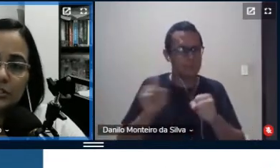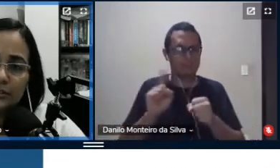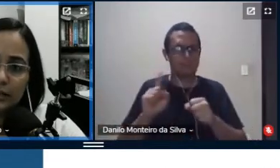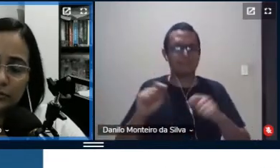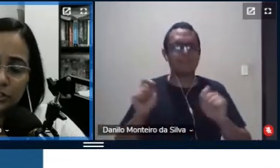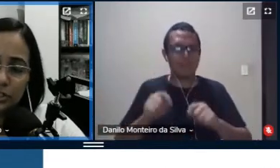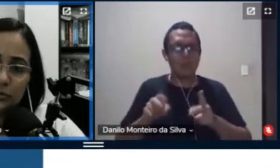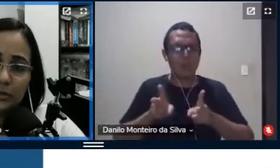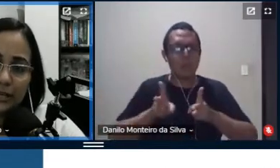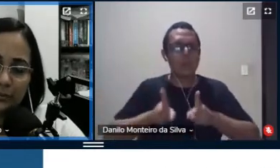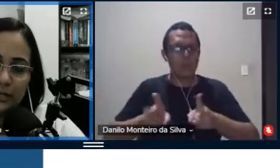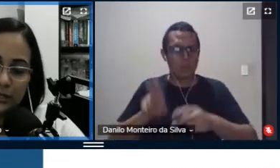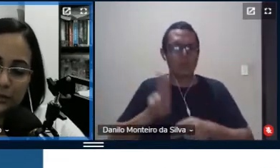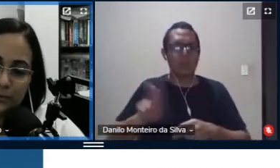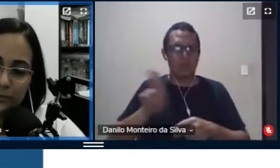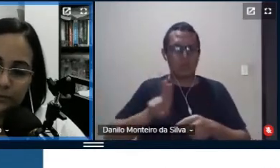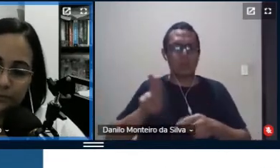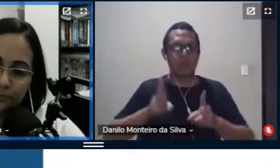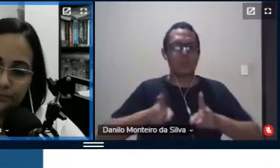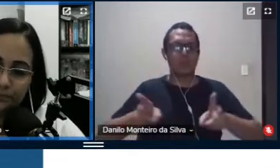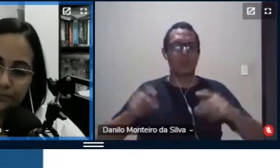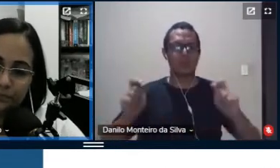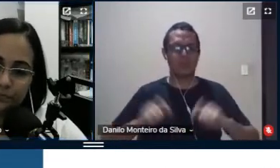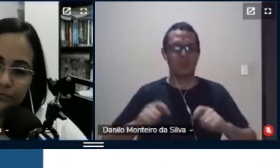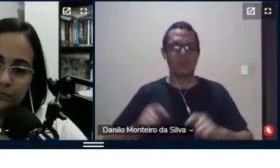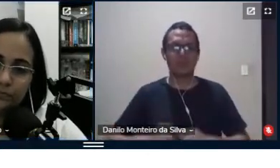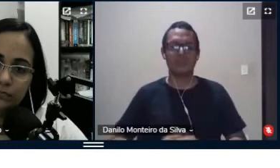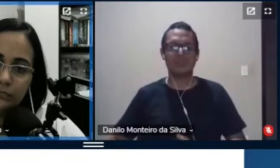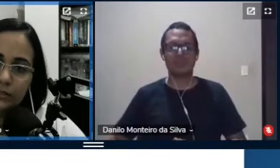aplicável, utilizável, a gente não quebra ele.